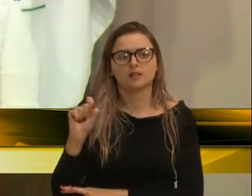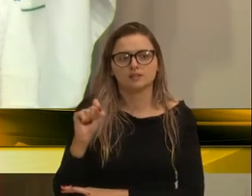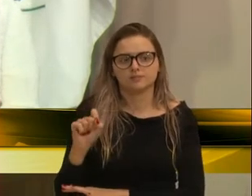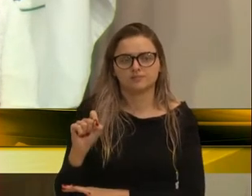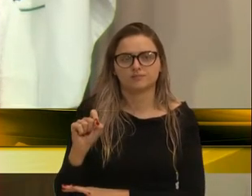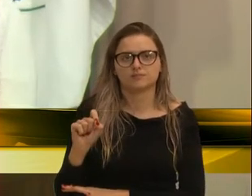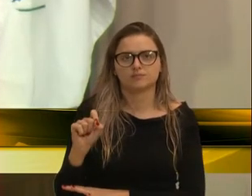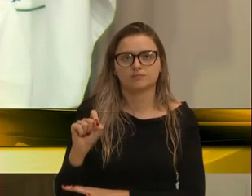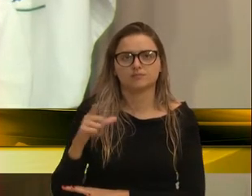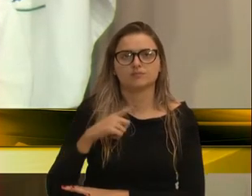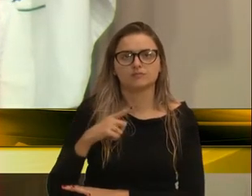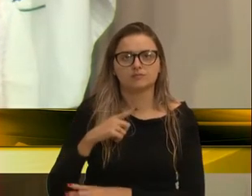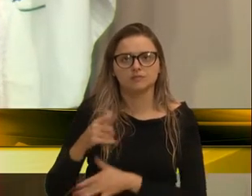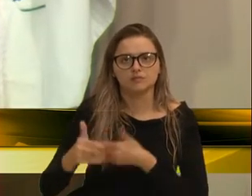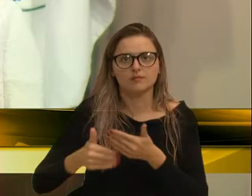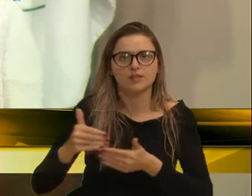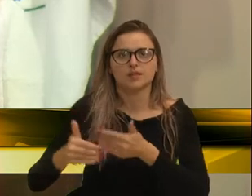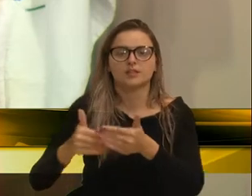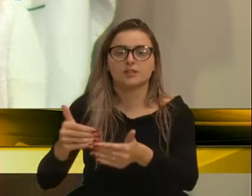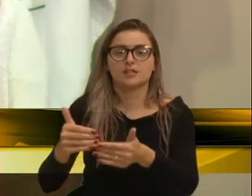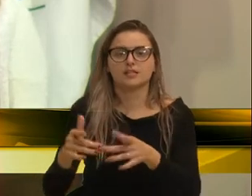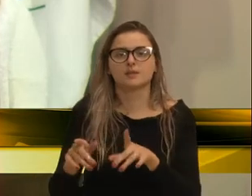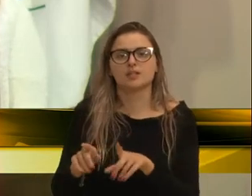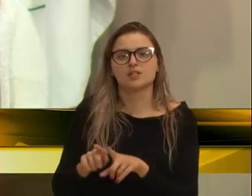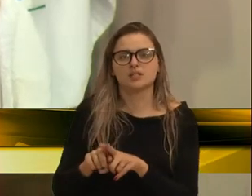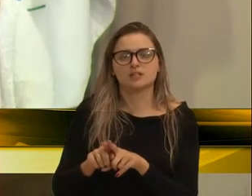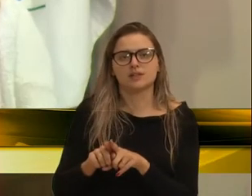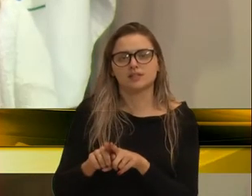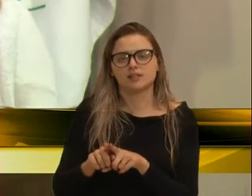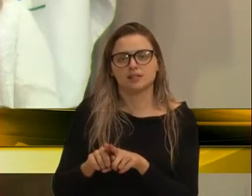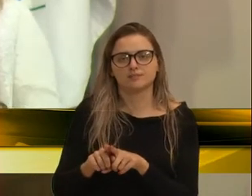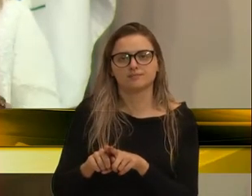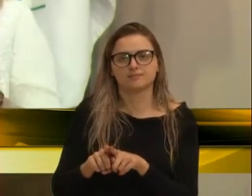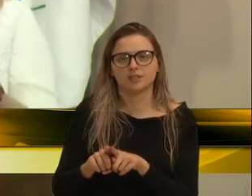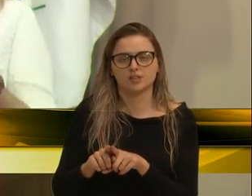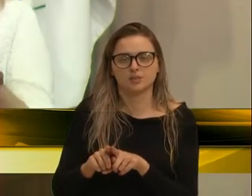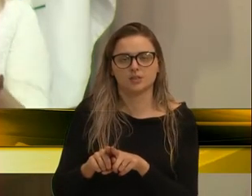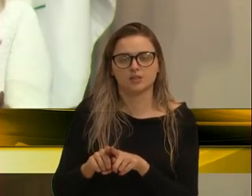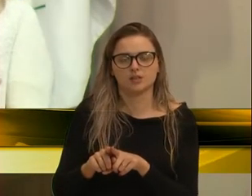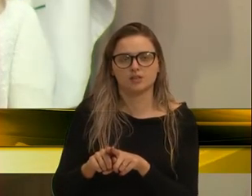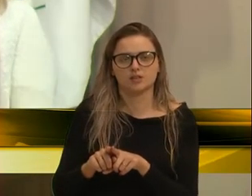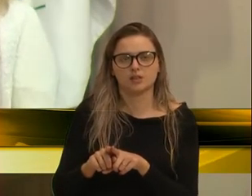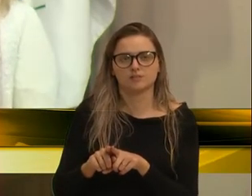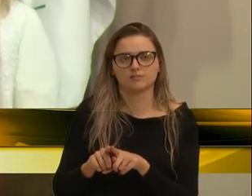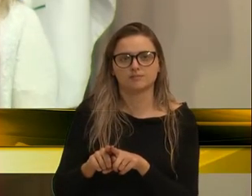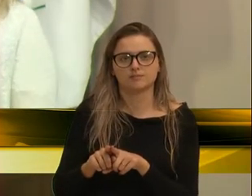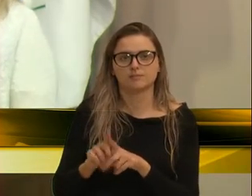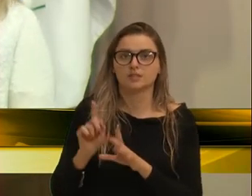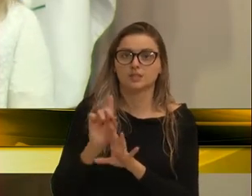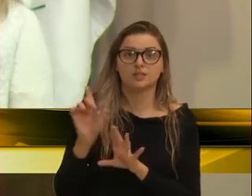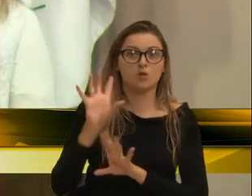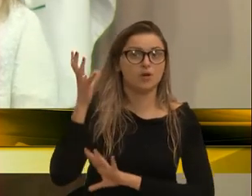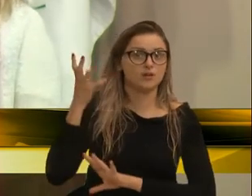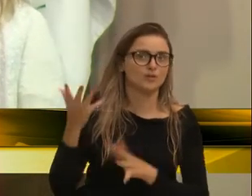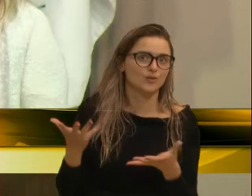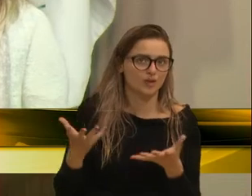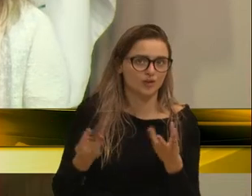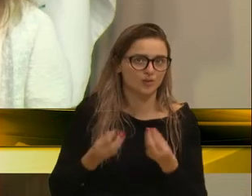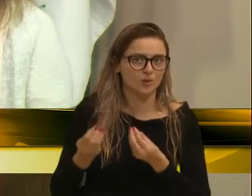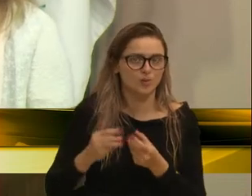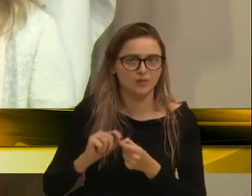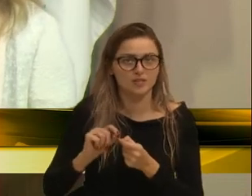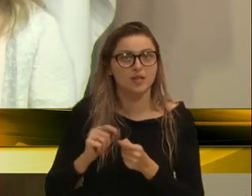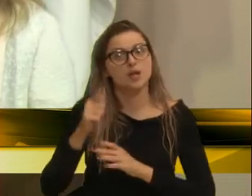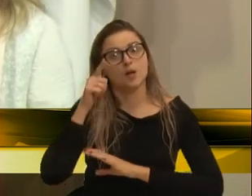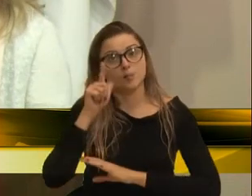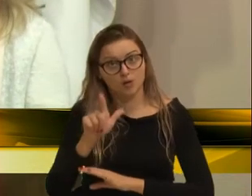o fluxo, né, de notificação, de multa, e não está resolvendo. Então, para viabilizar